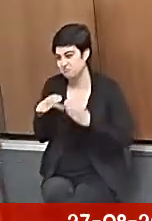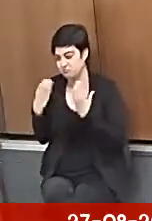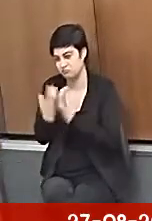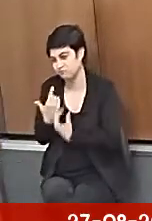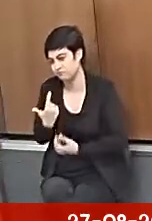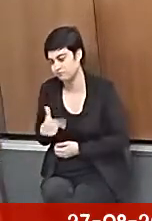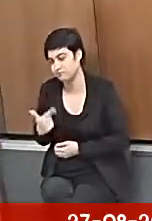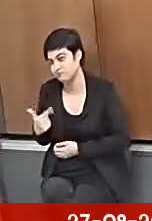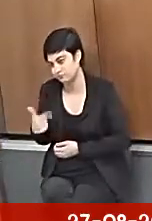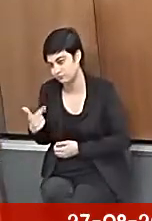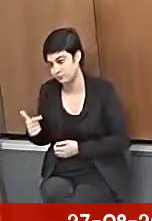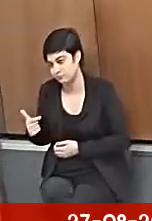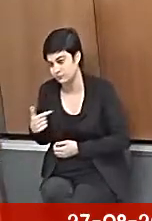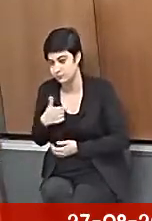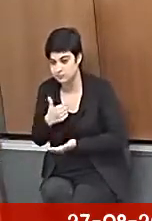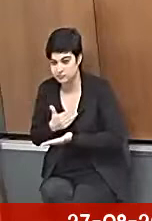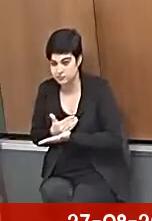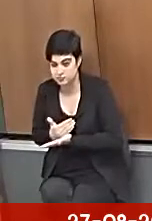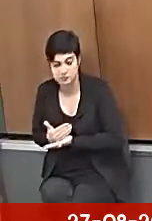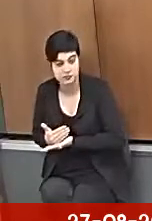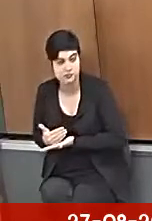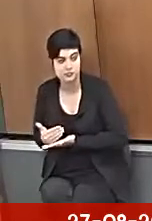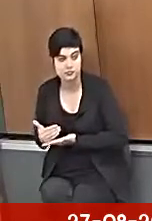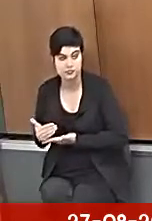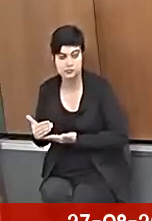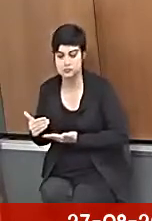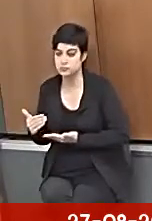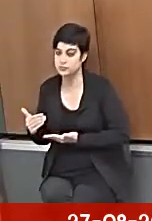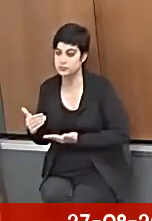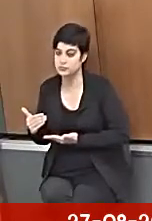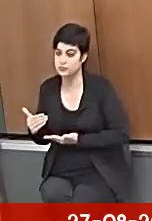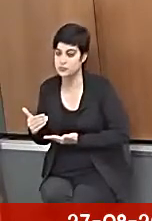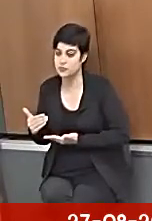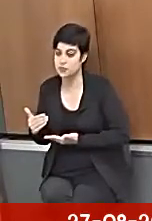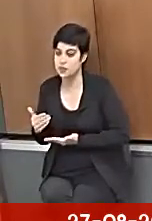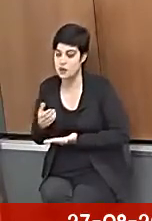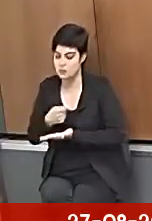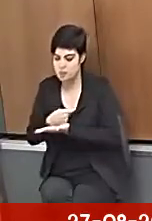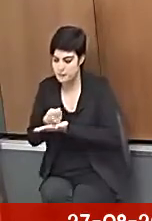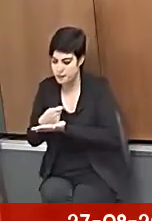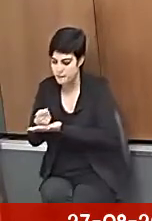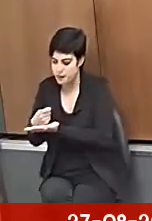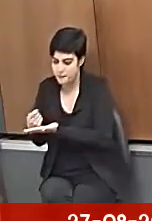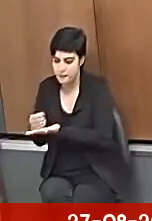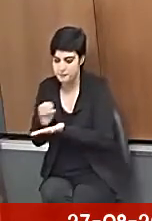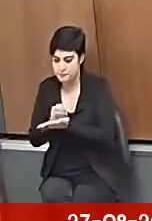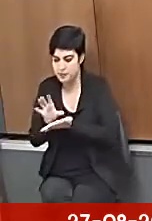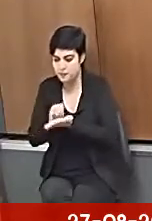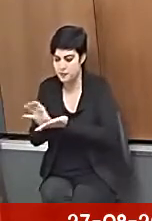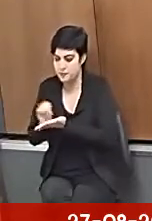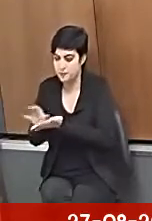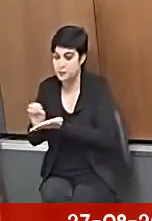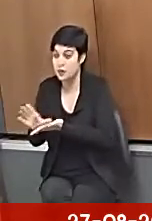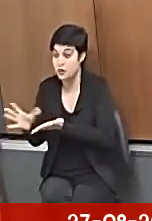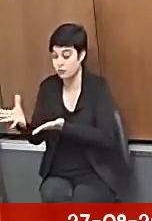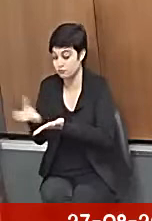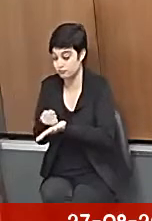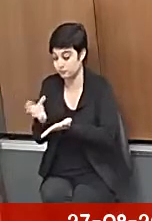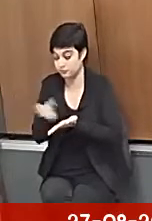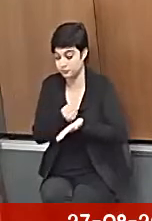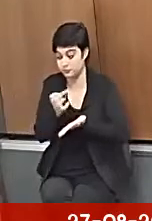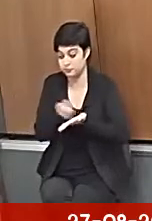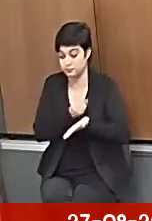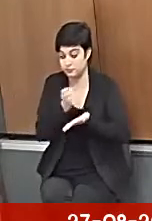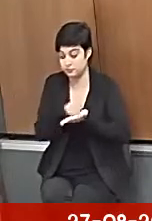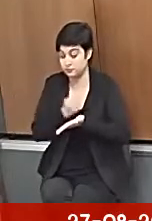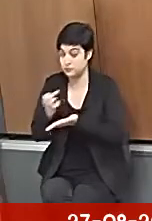inclusive quando eu comecei a compartilhar essa audiência pública de hoje o recebi várias mensagens de áudio do texto vôlei que